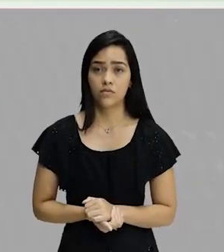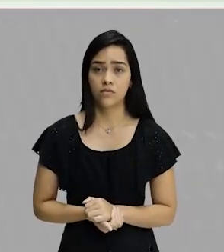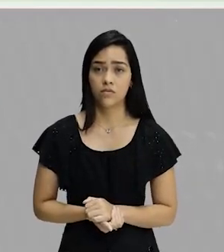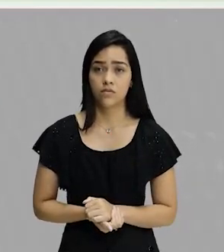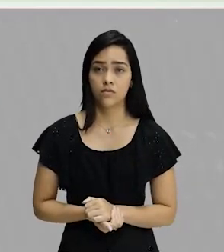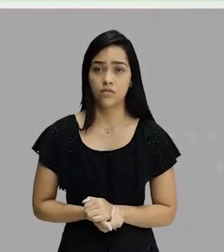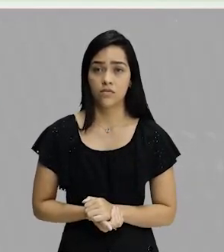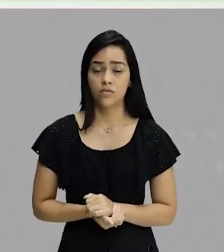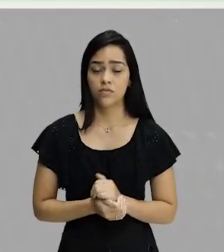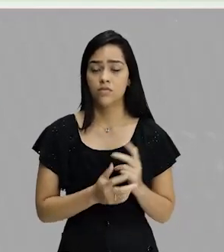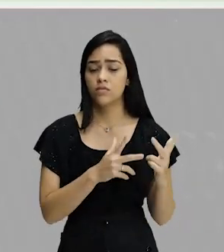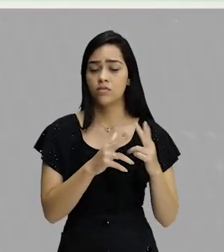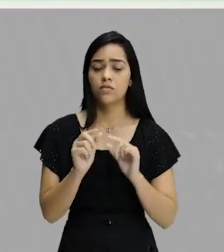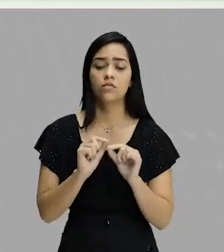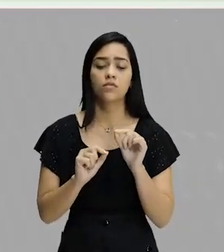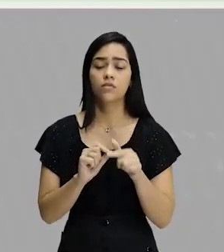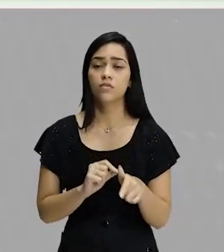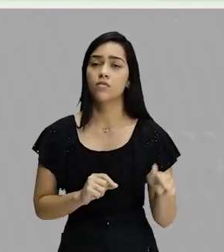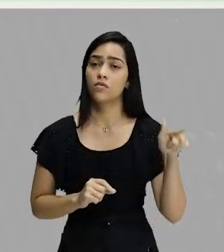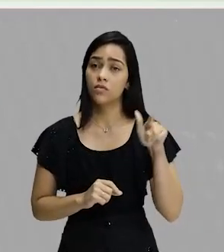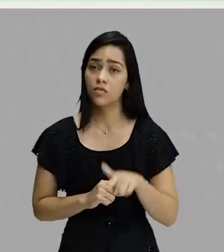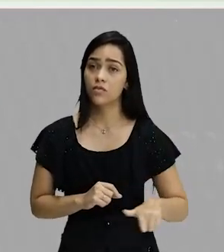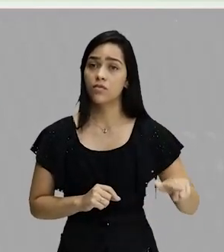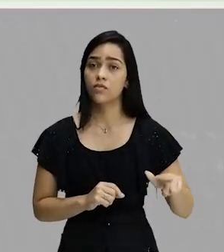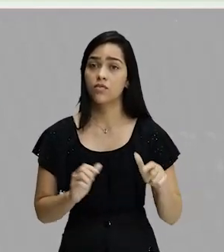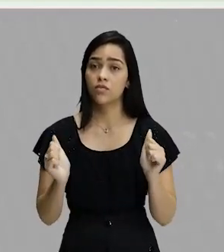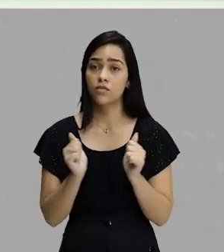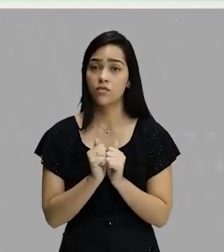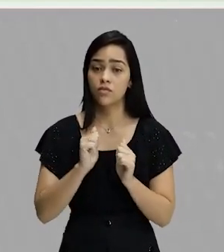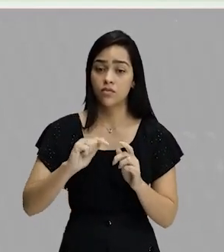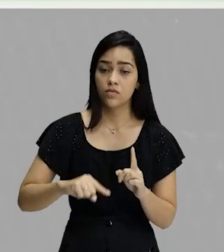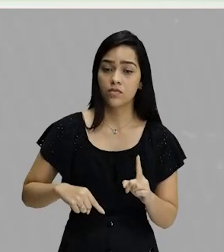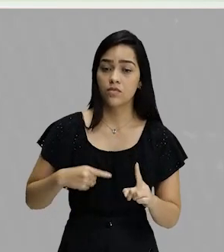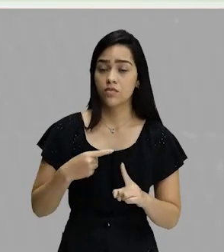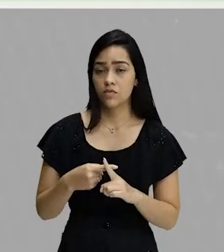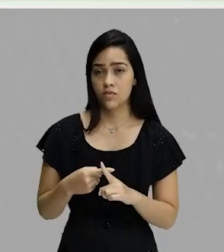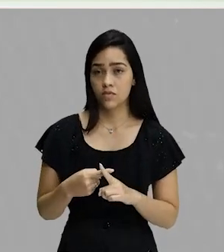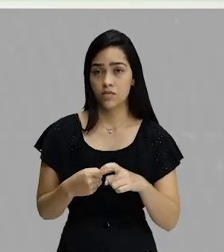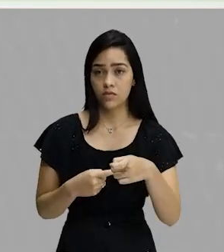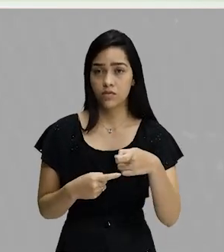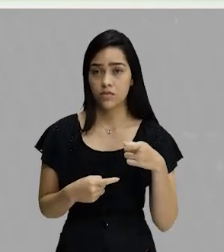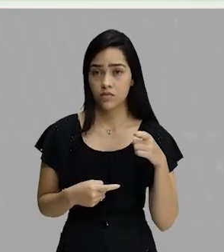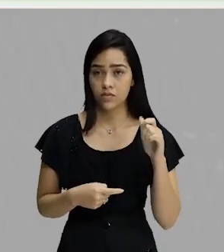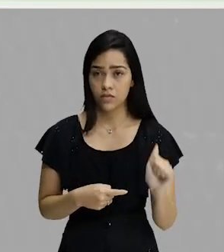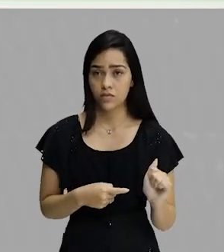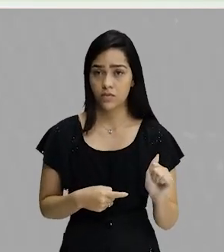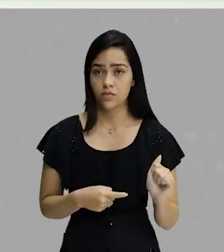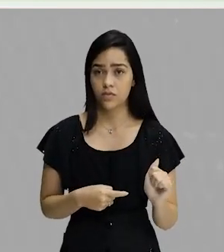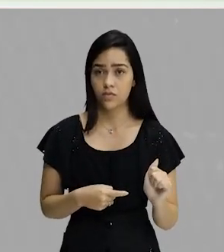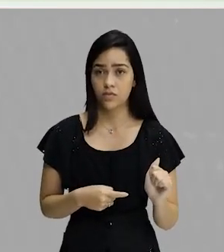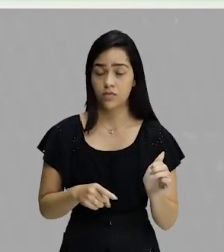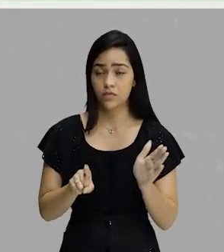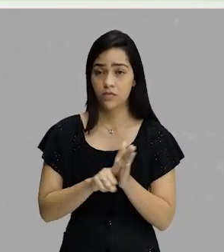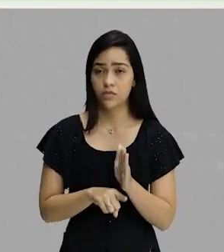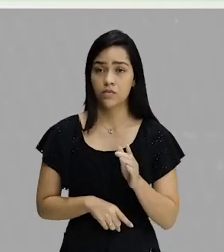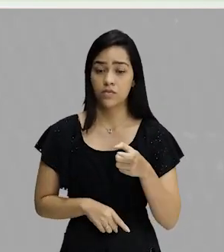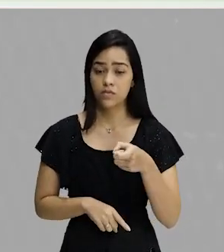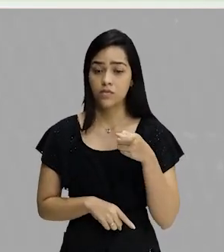E esses dois aqui eu vou repetir. Tá? Mais xa